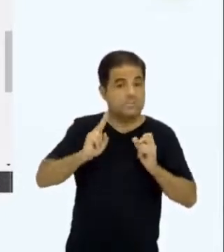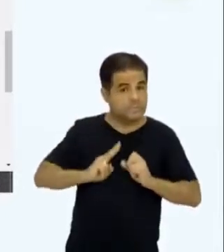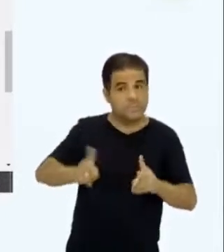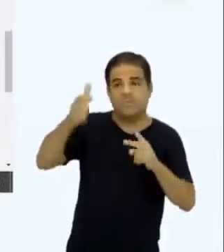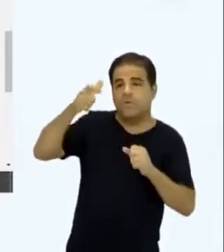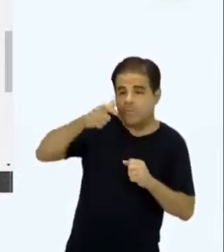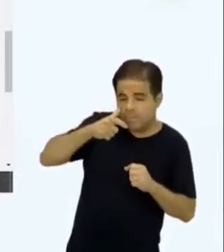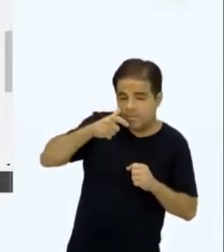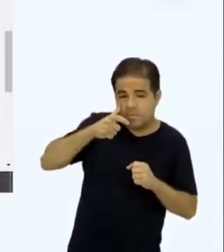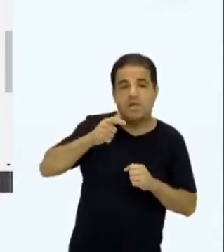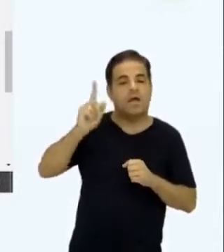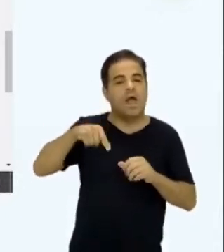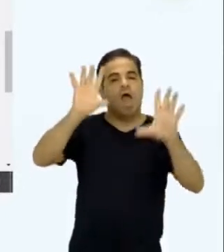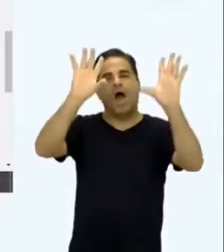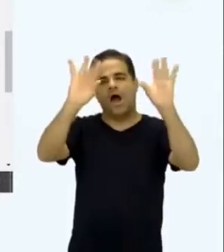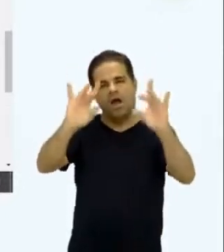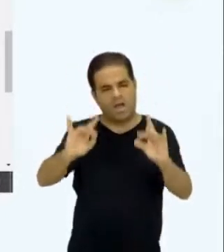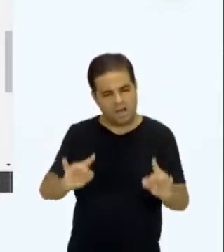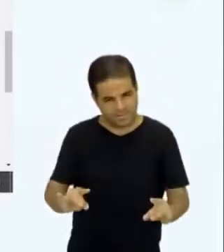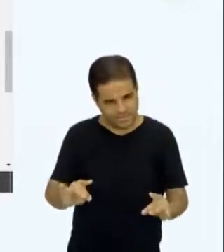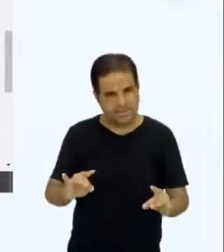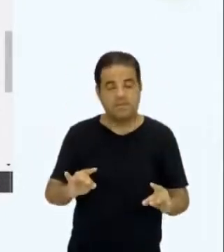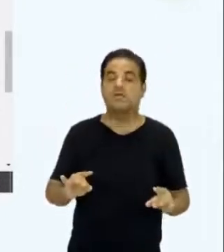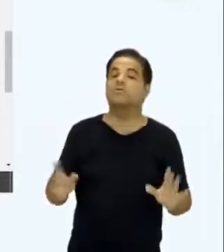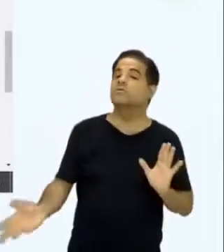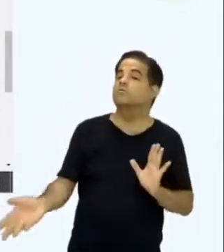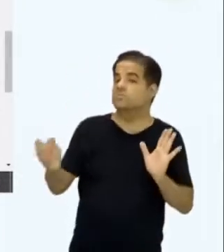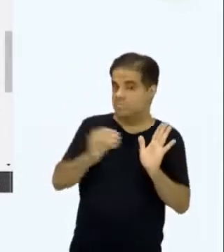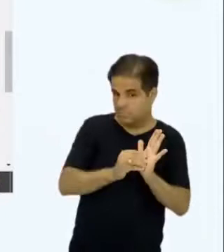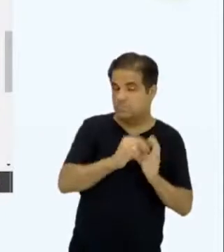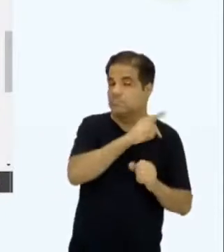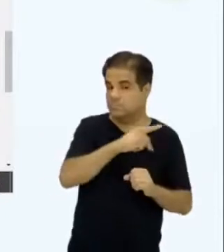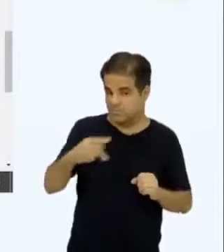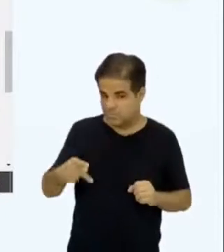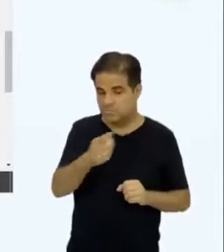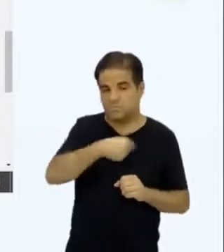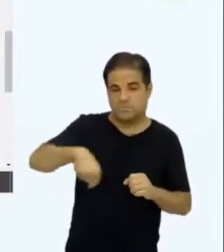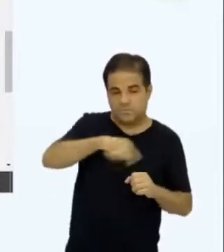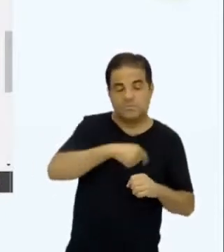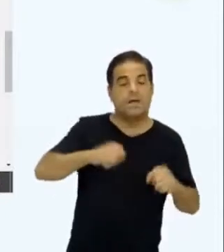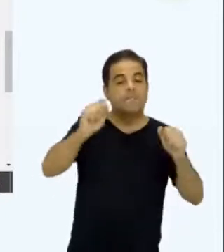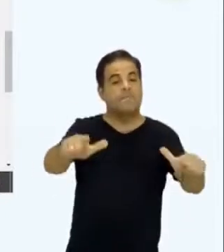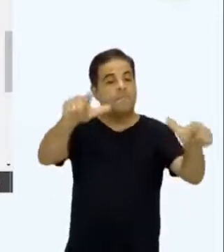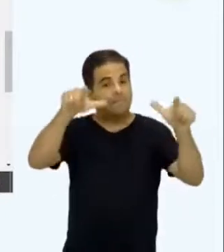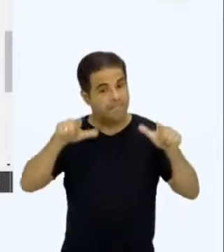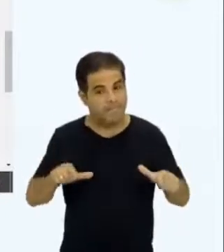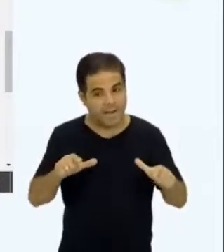observando esse detalhe. Colocamos o potenciômetro na nossa placa